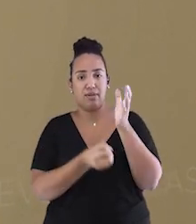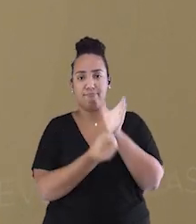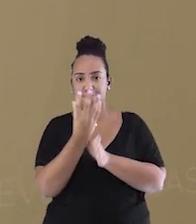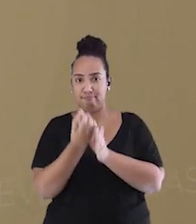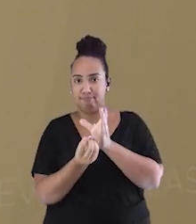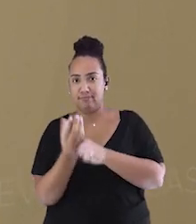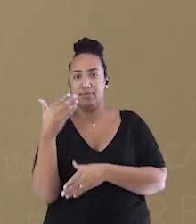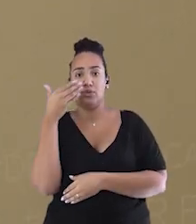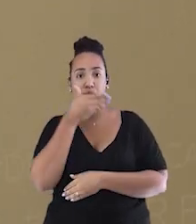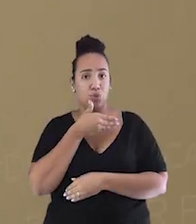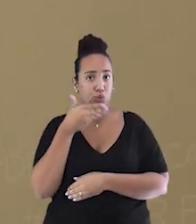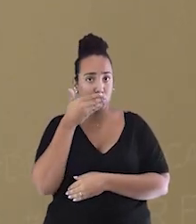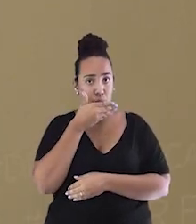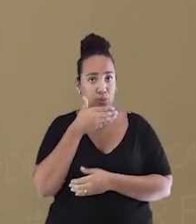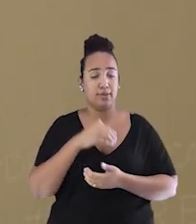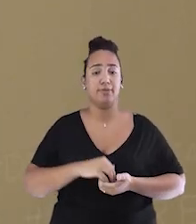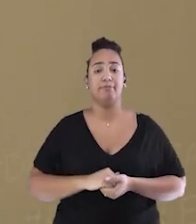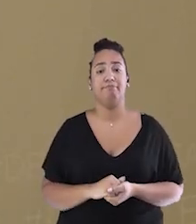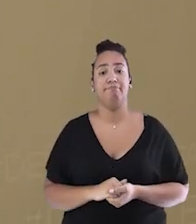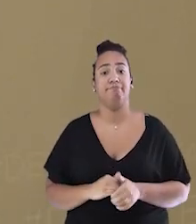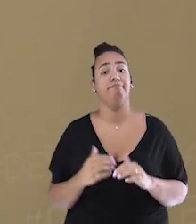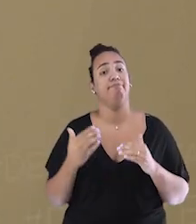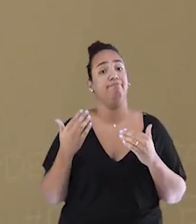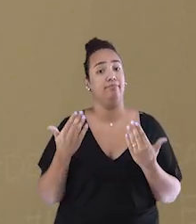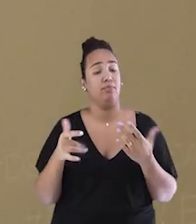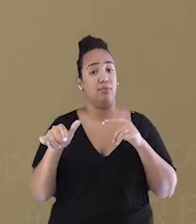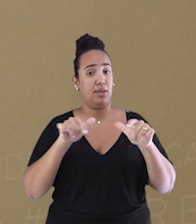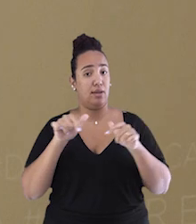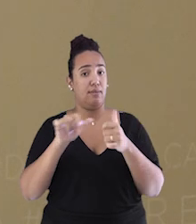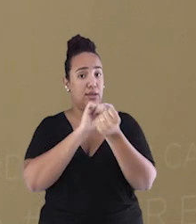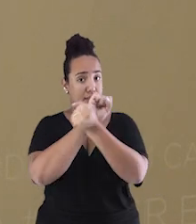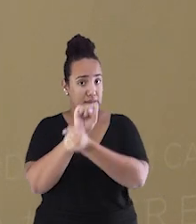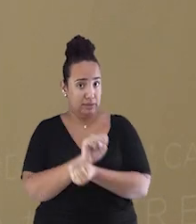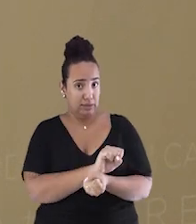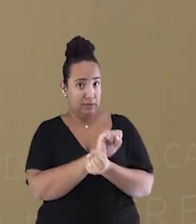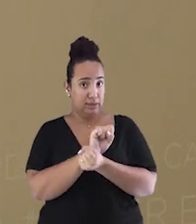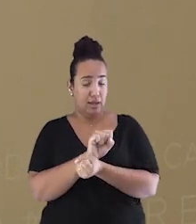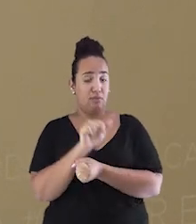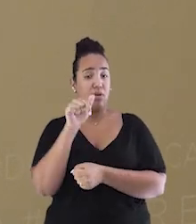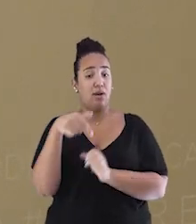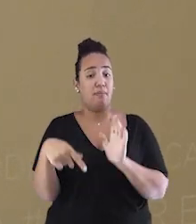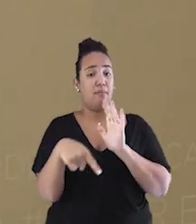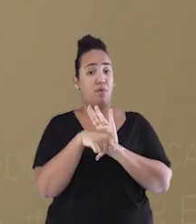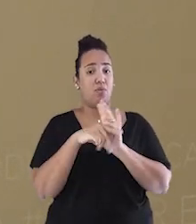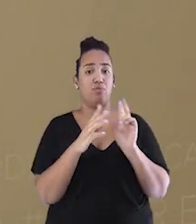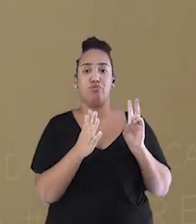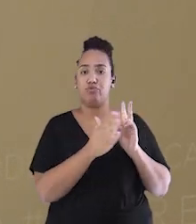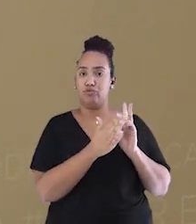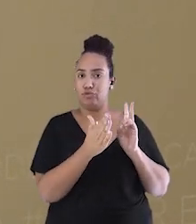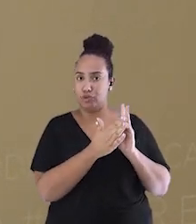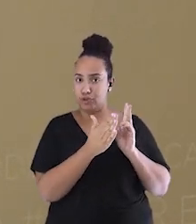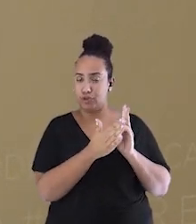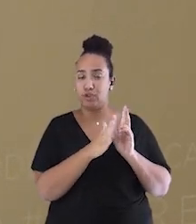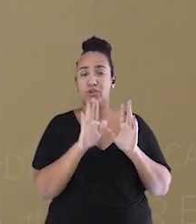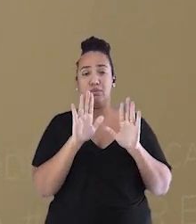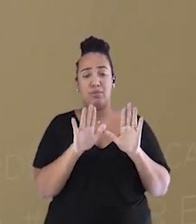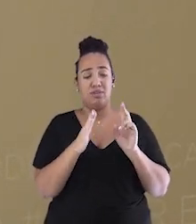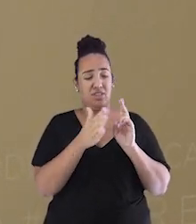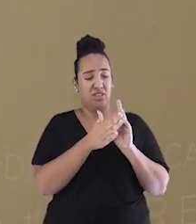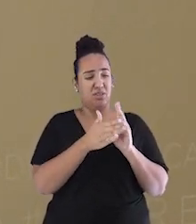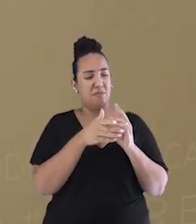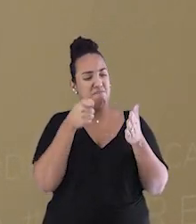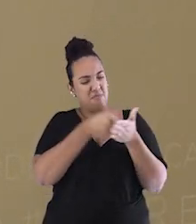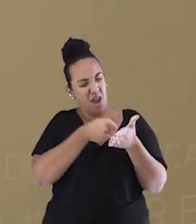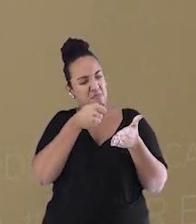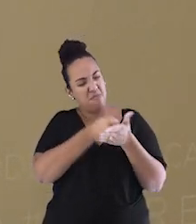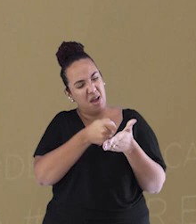do açúcar. A princípio, a mão de obra escrava usada era dos indígenas, mas eles resistiram muito